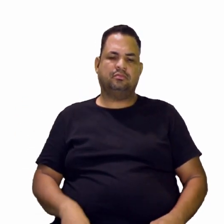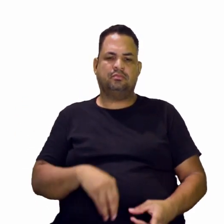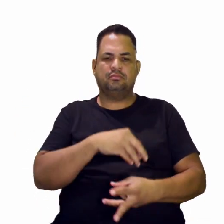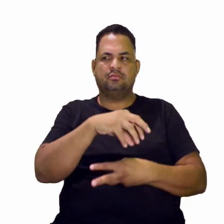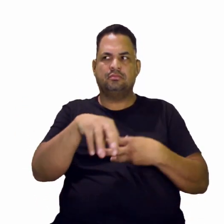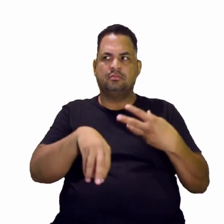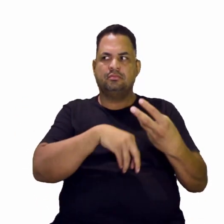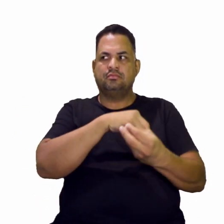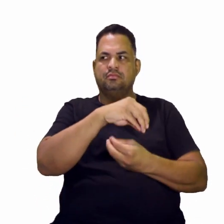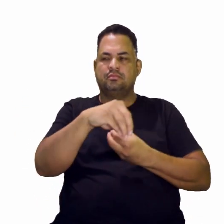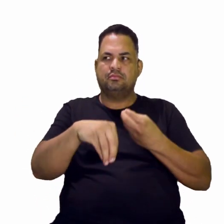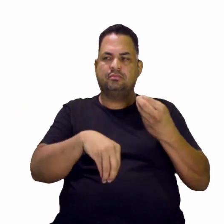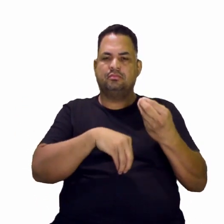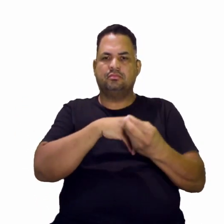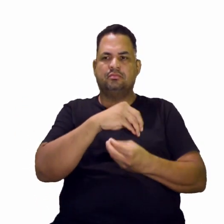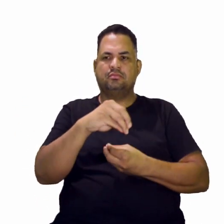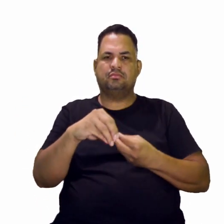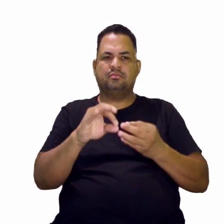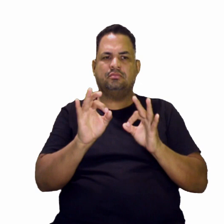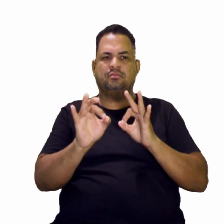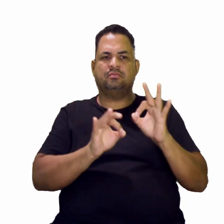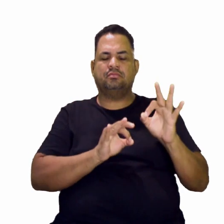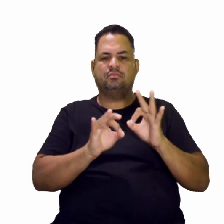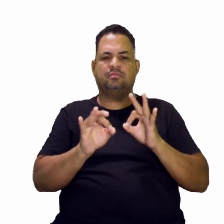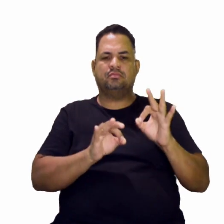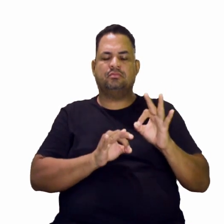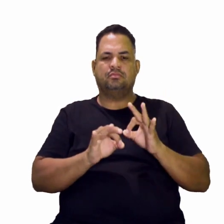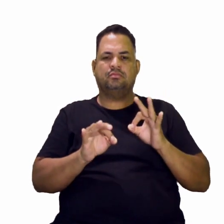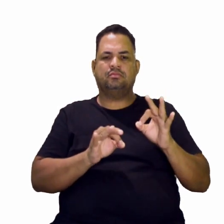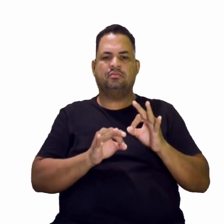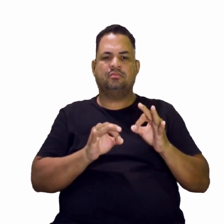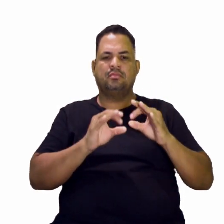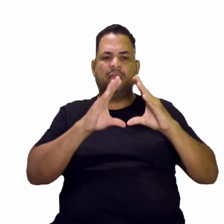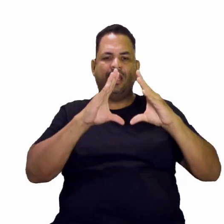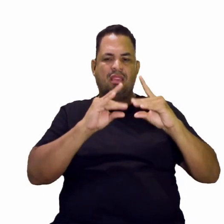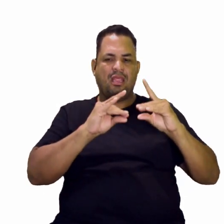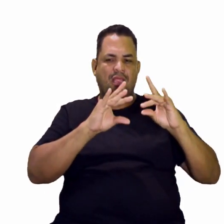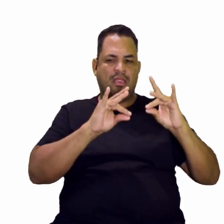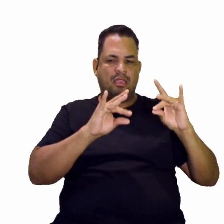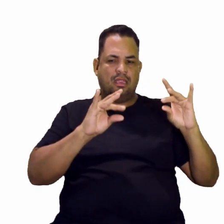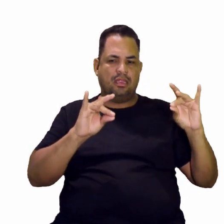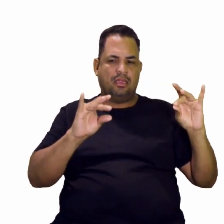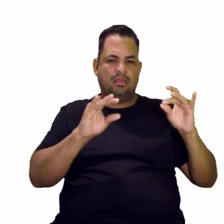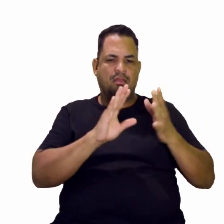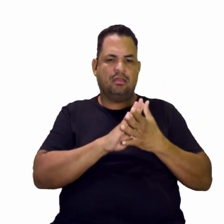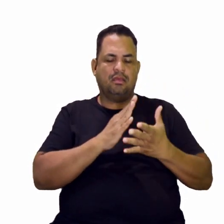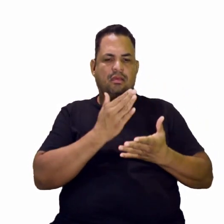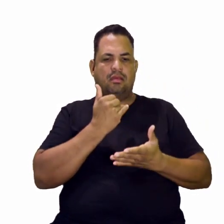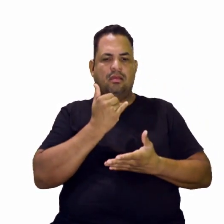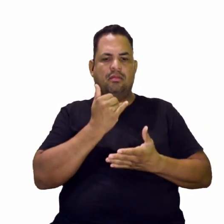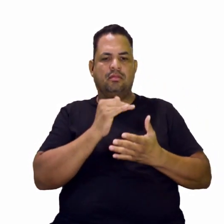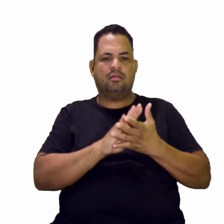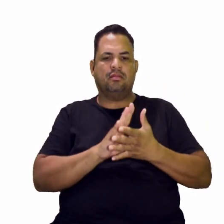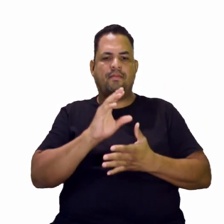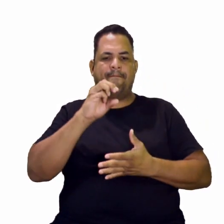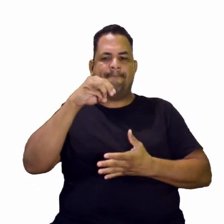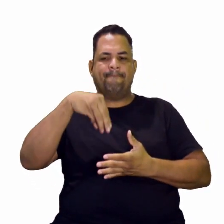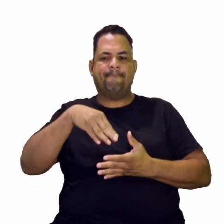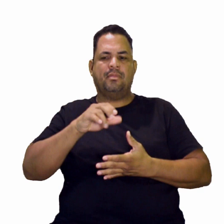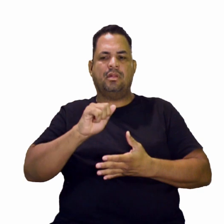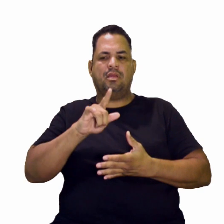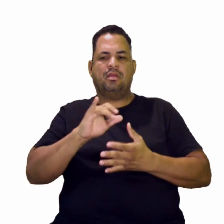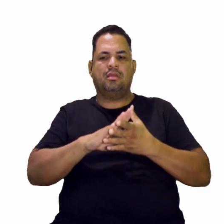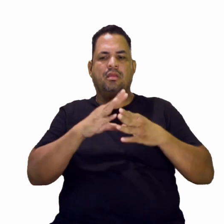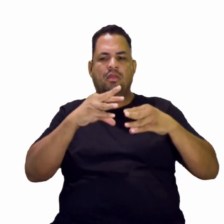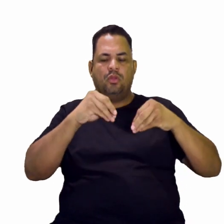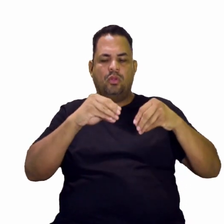mistura, né, vai formar uma lama nutritiva, que a gente chama de mangue. É um